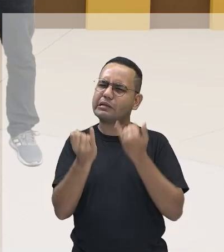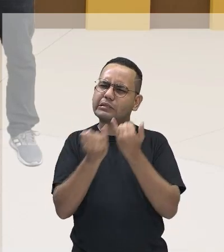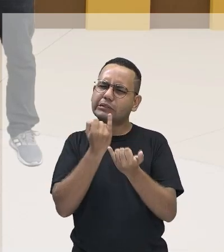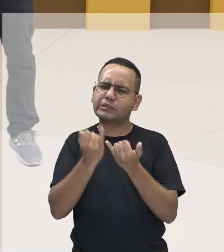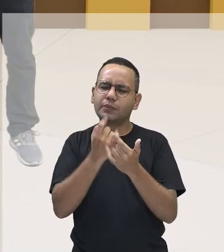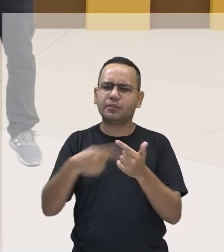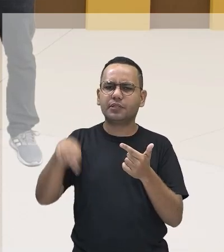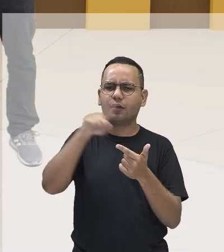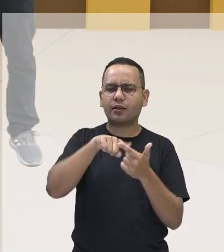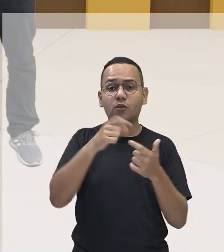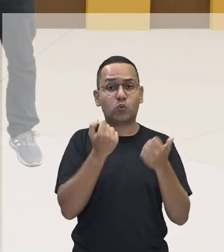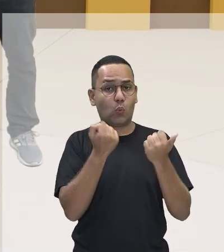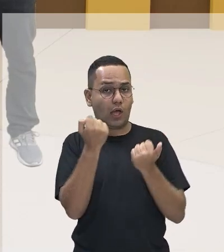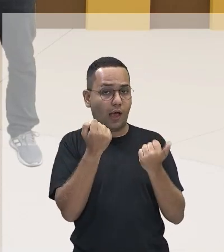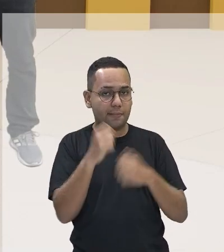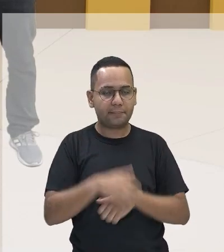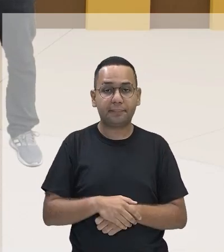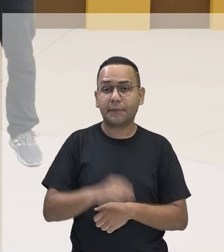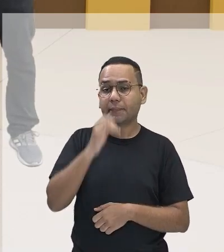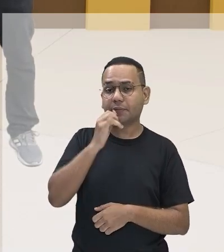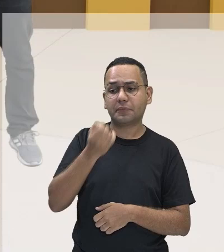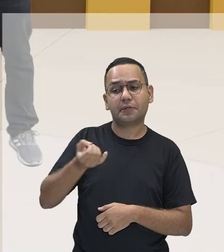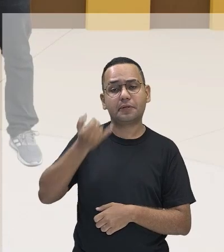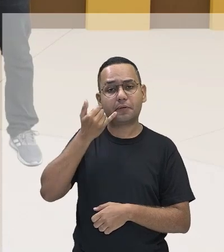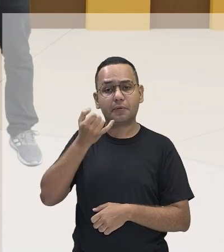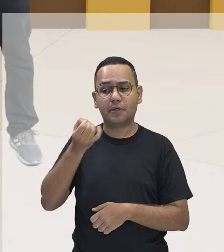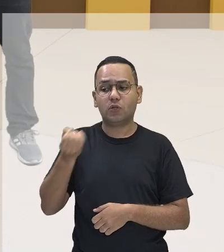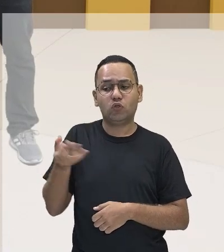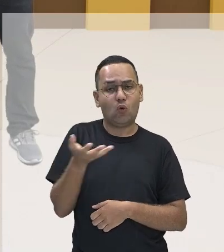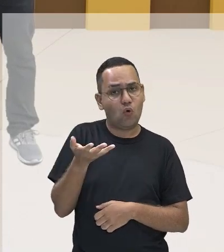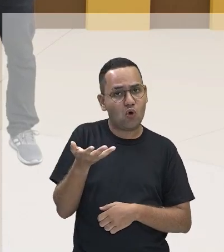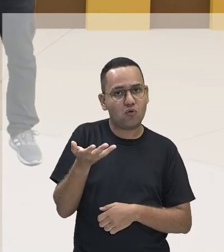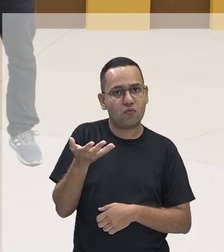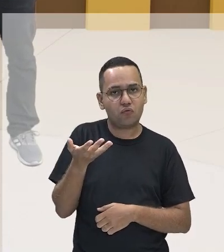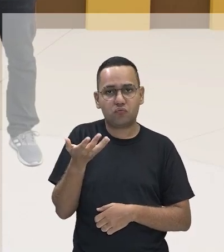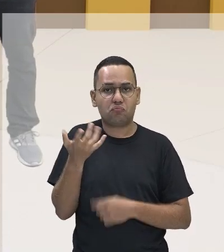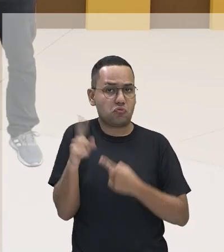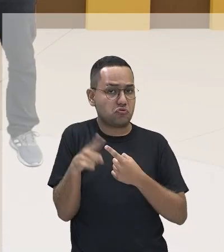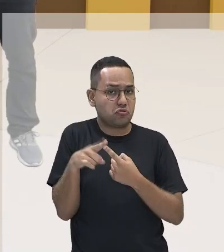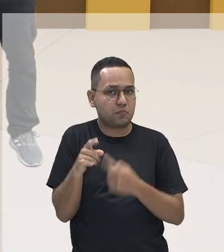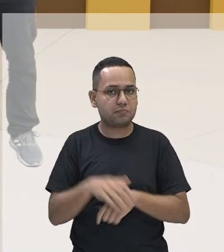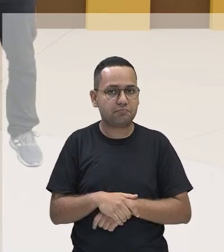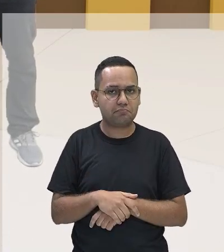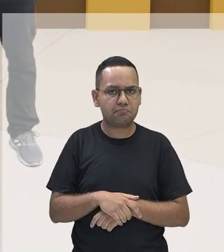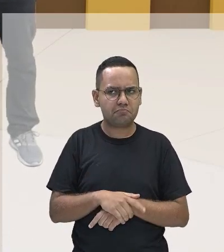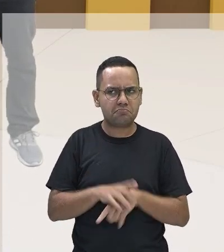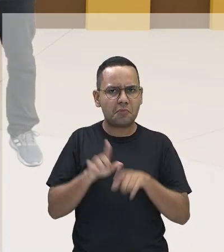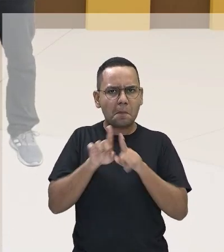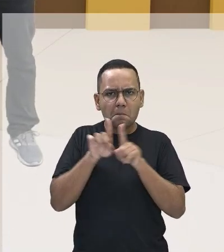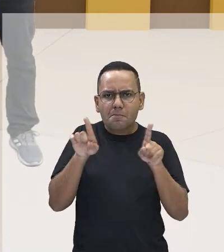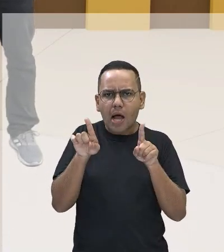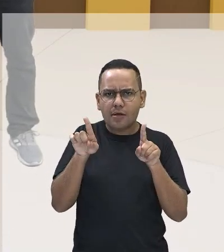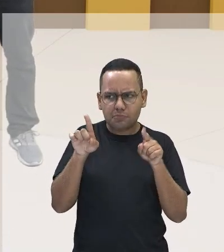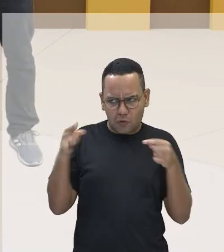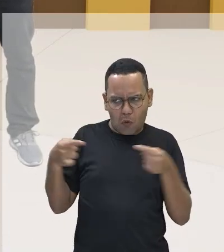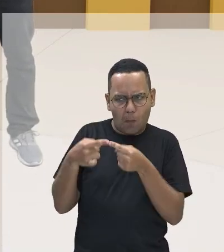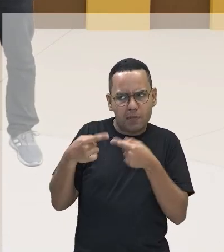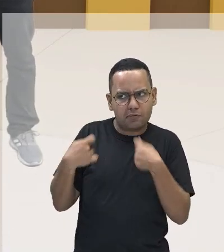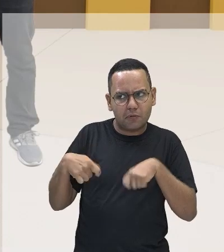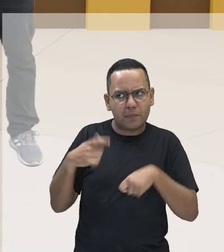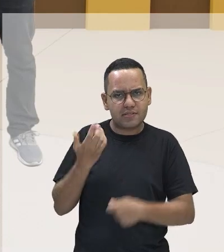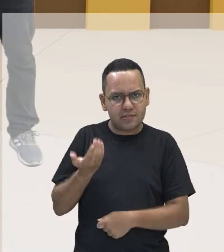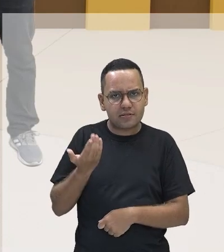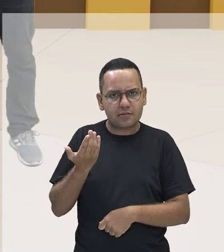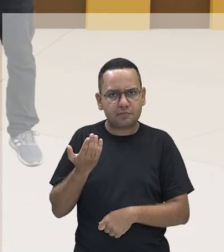quer, de repente, celular do ano, a última geração de um modelo que saiu, mas sem necessidade também, porque, logicamente, se o